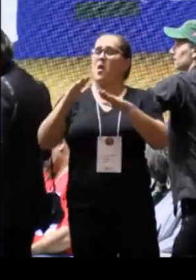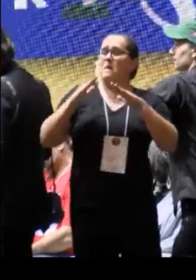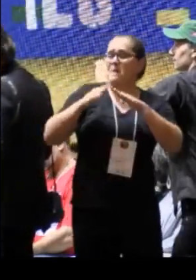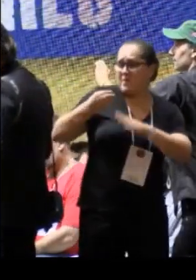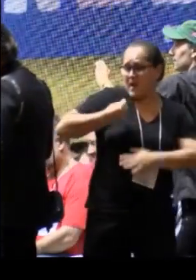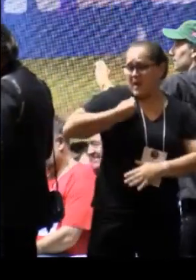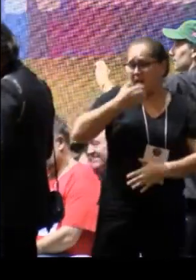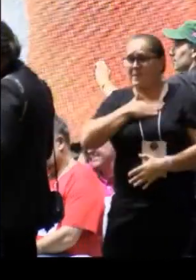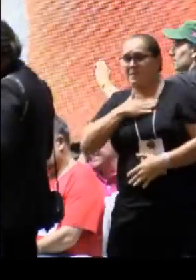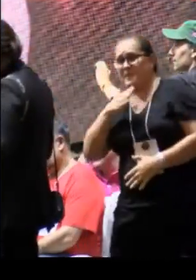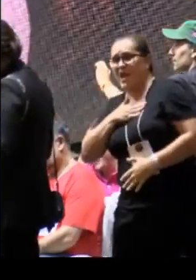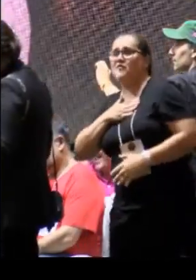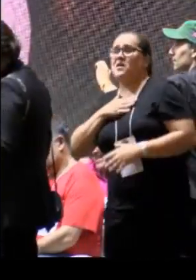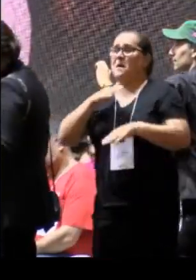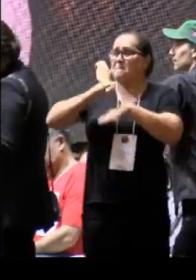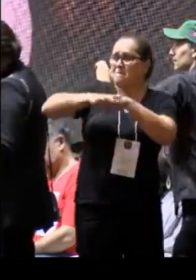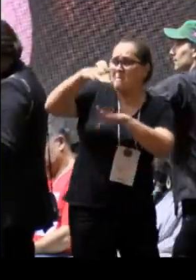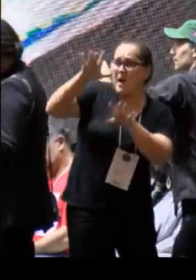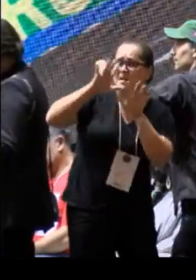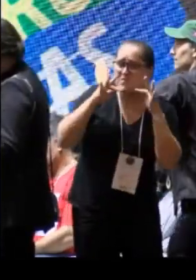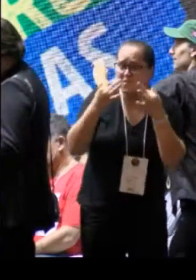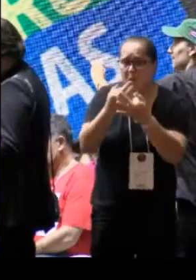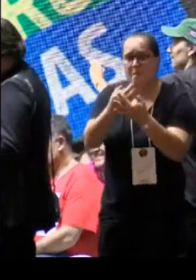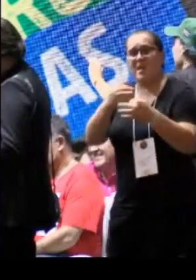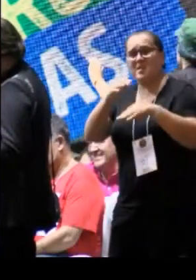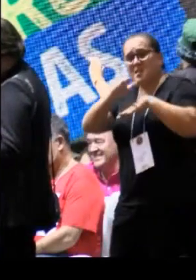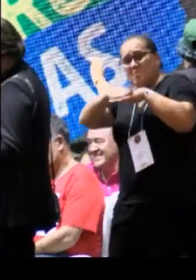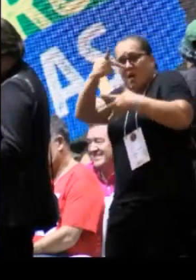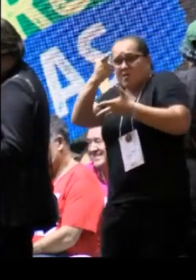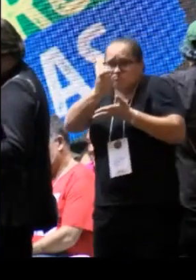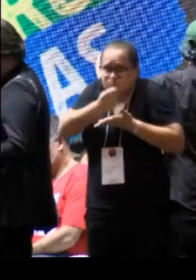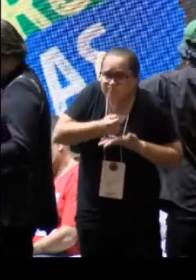Vida, mais Bolsa Família, mais investimento público.